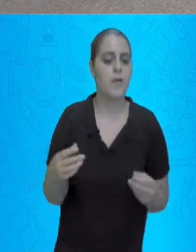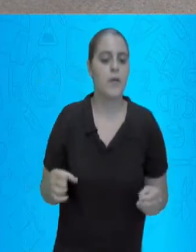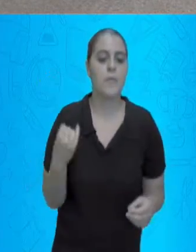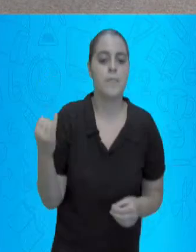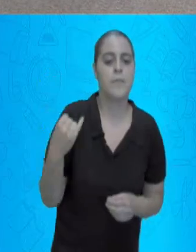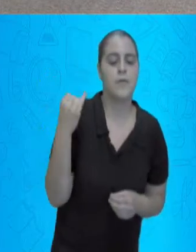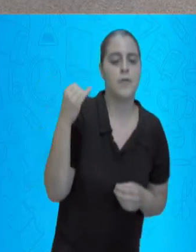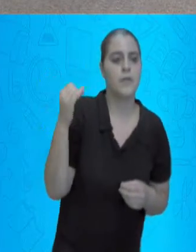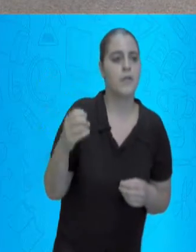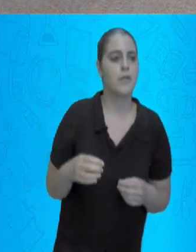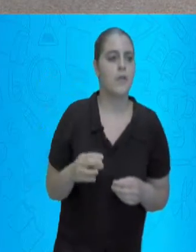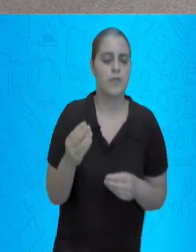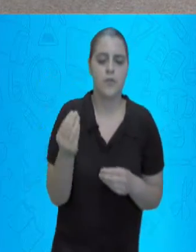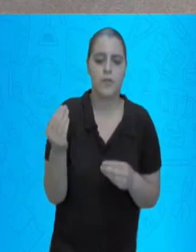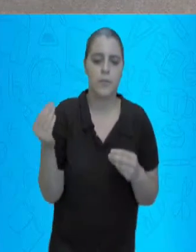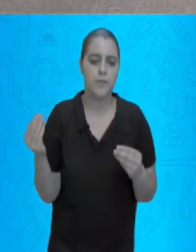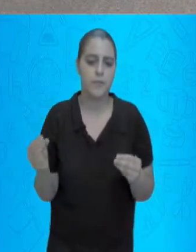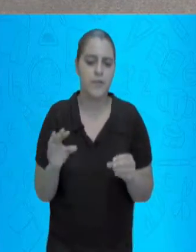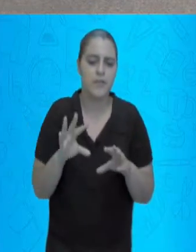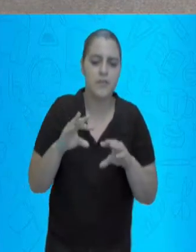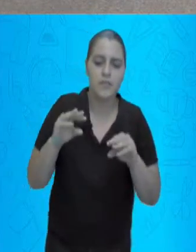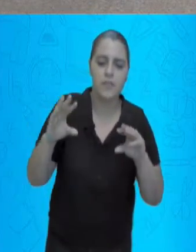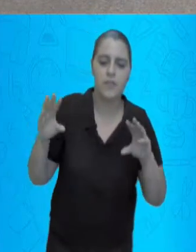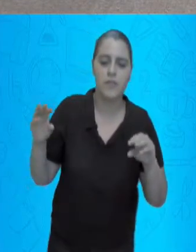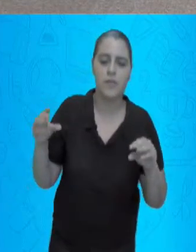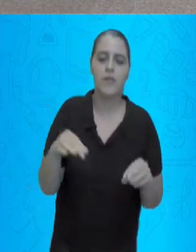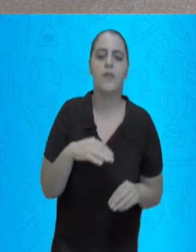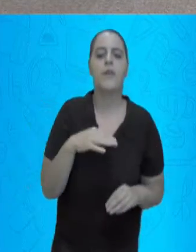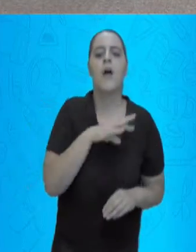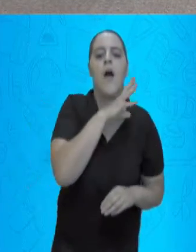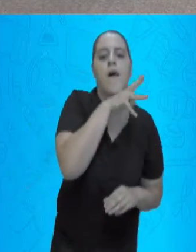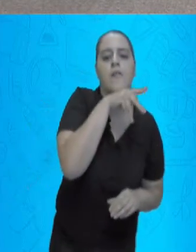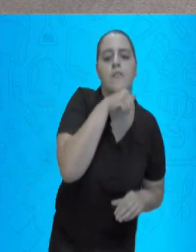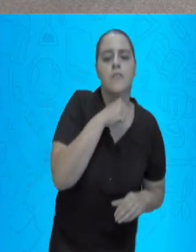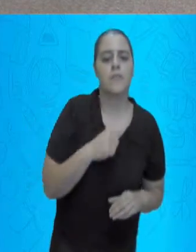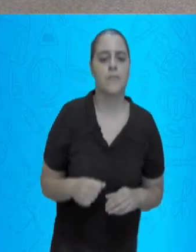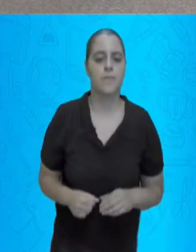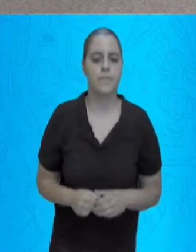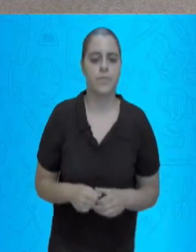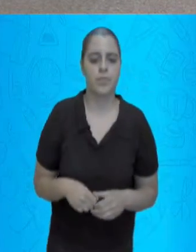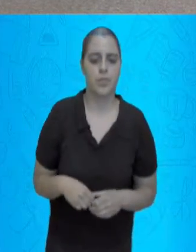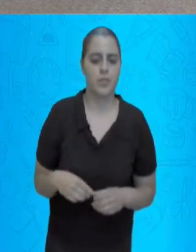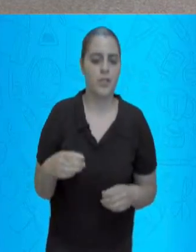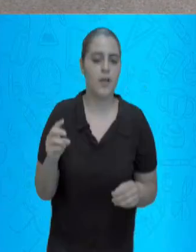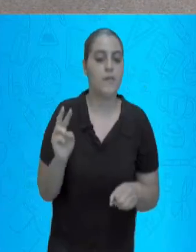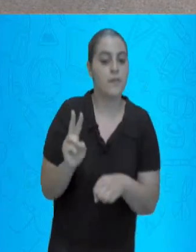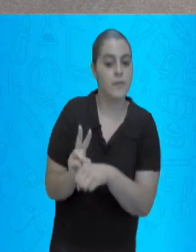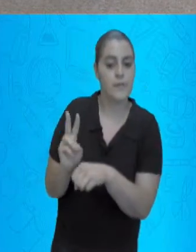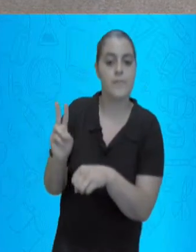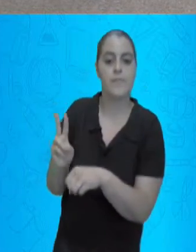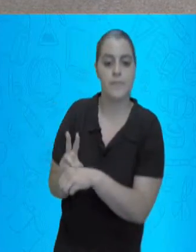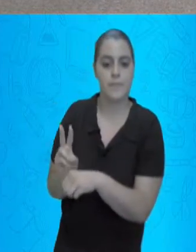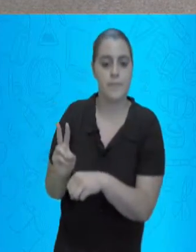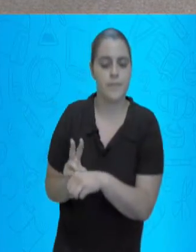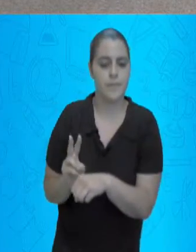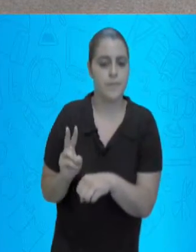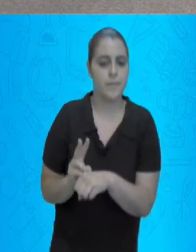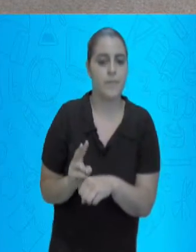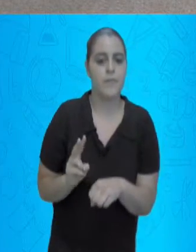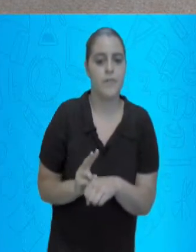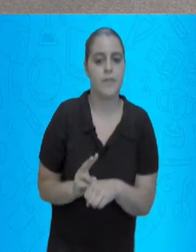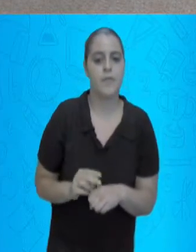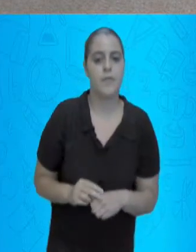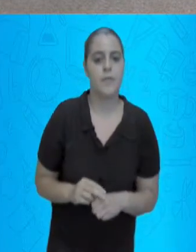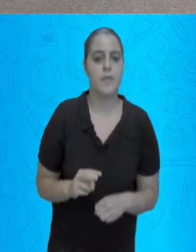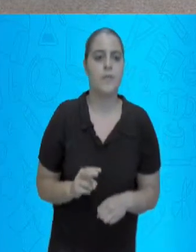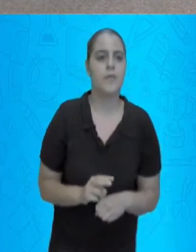parte macia do animal estava preservada, por ser